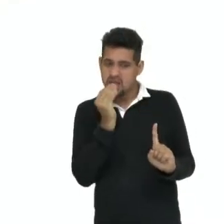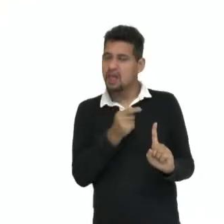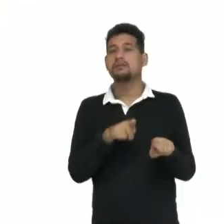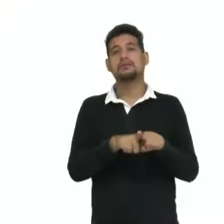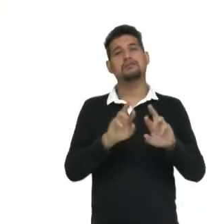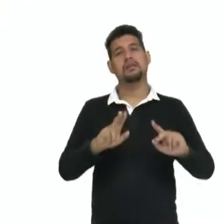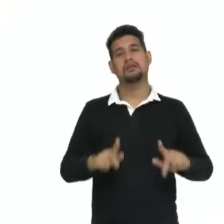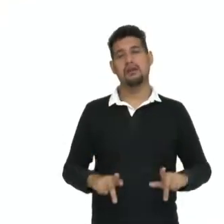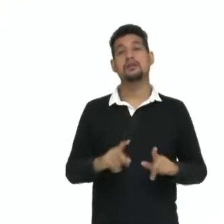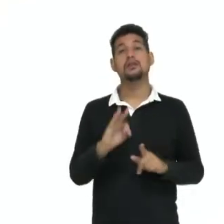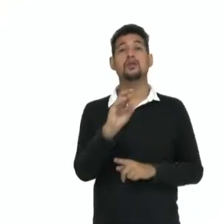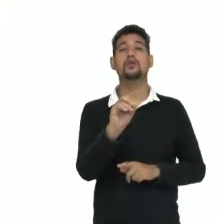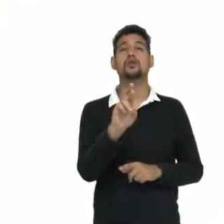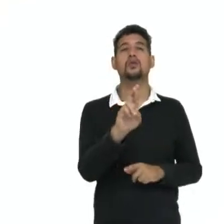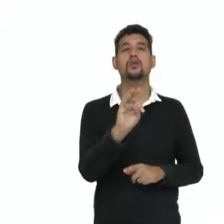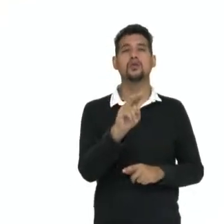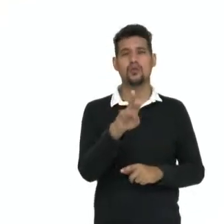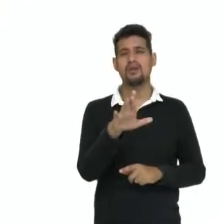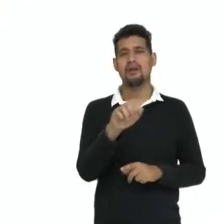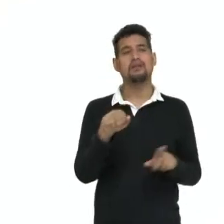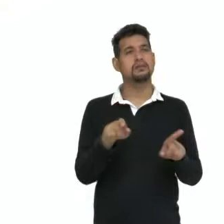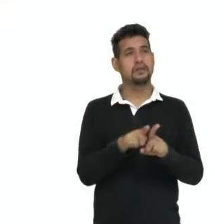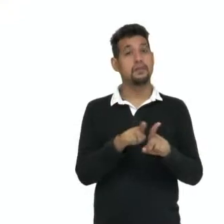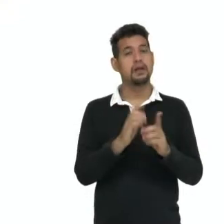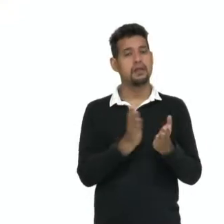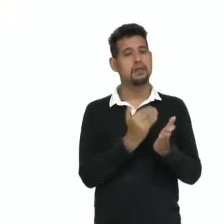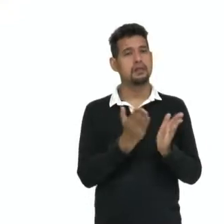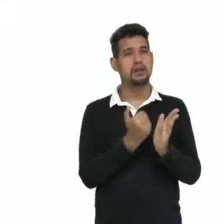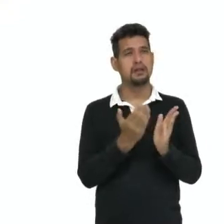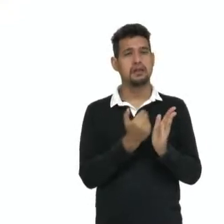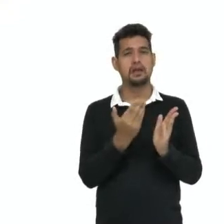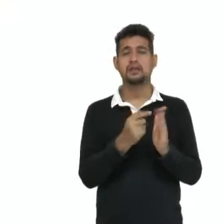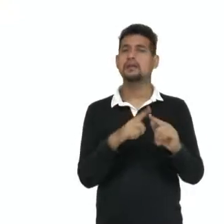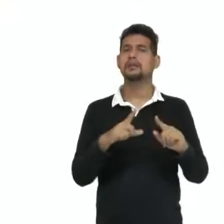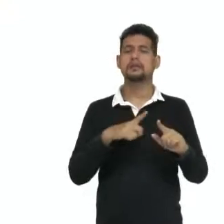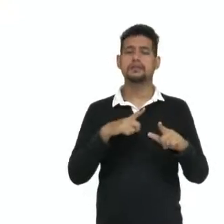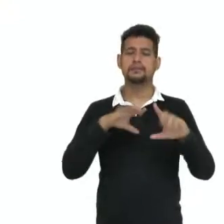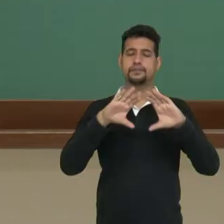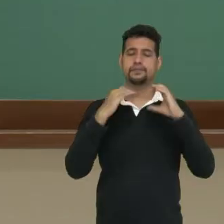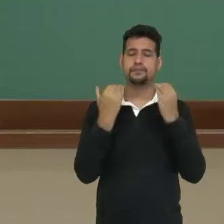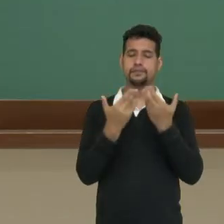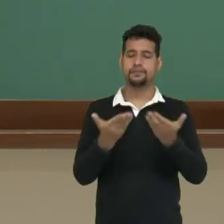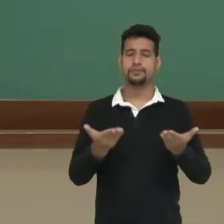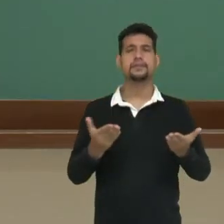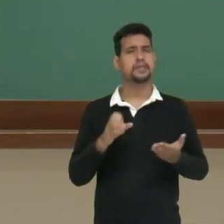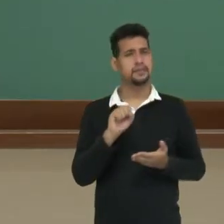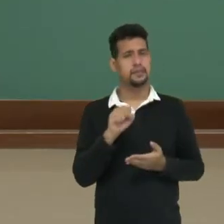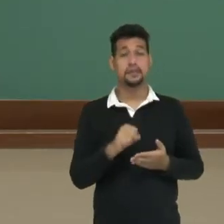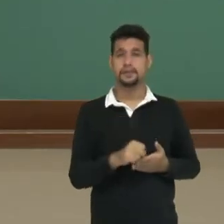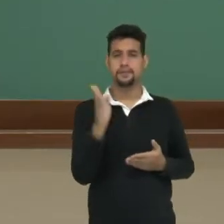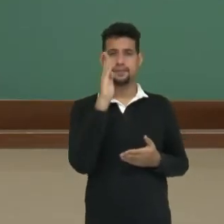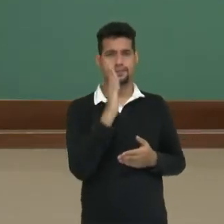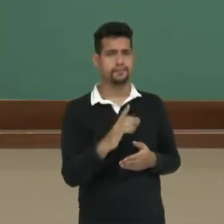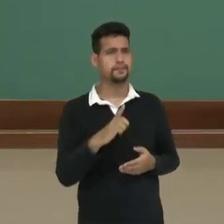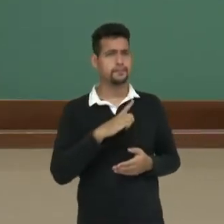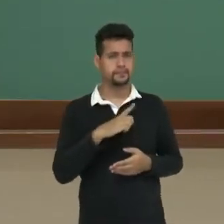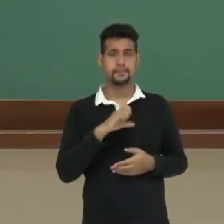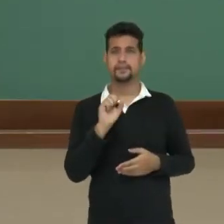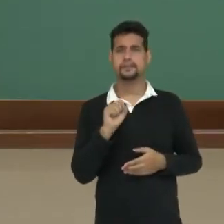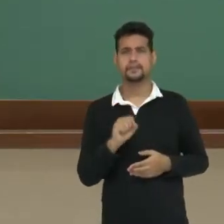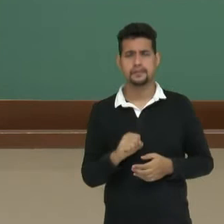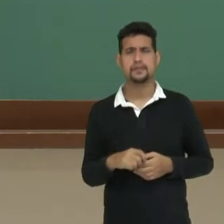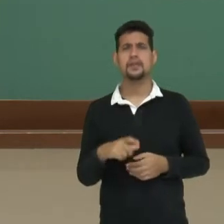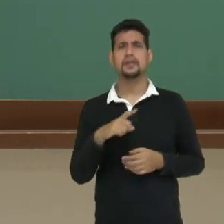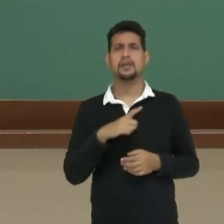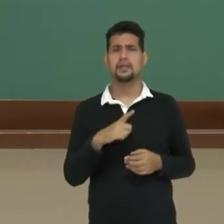notícia aí, da super interessante. Então, apesar de manter o Congresso aberto, sim, o Brasil ainda teve Congresso aberto, ainda